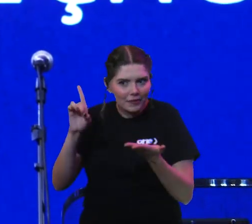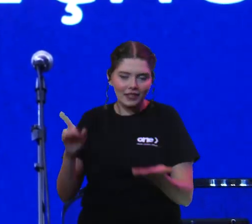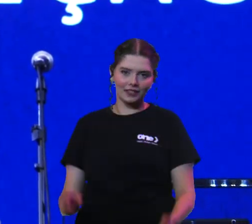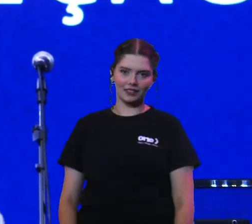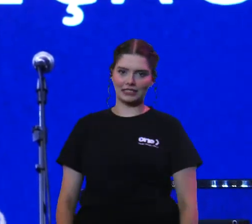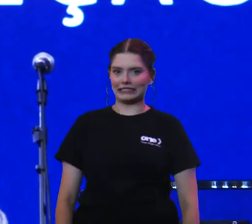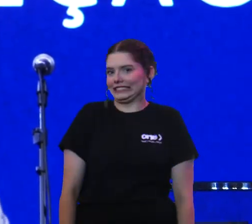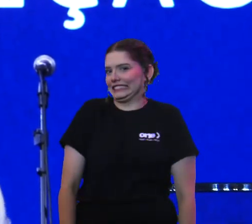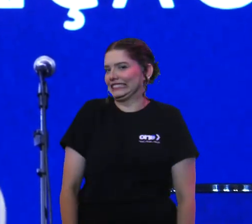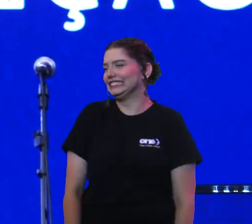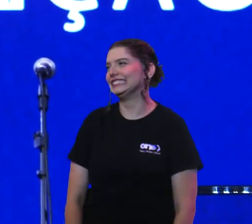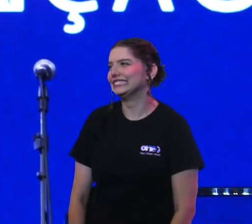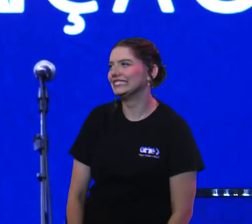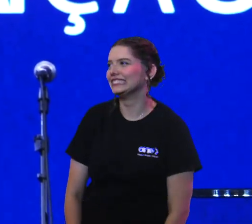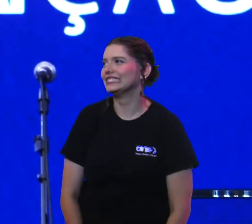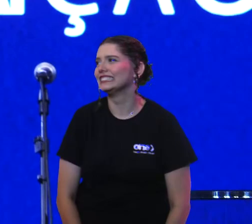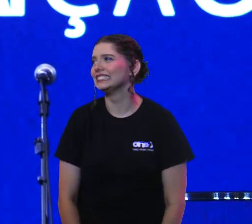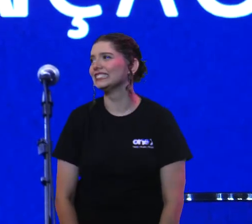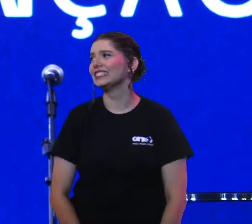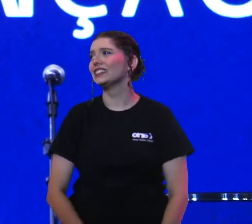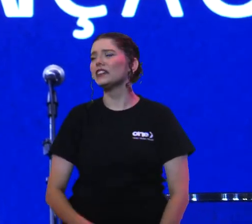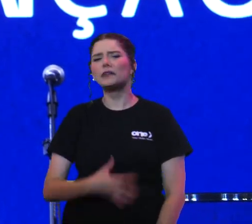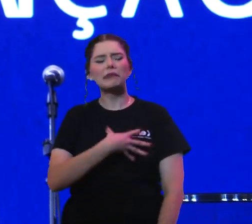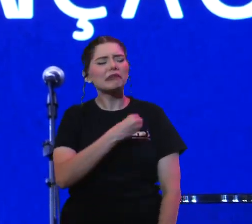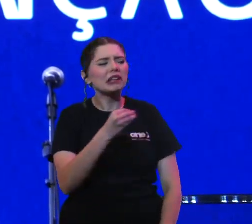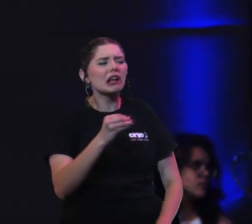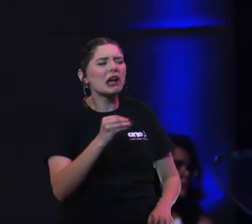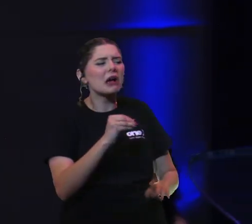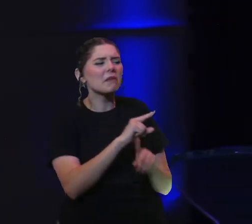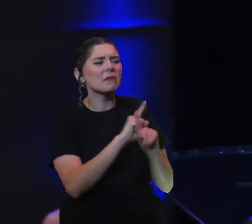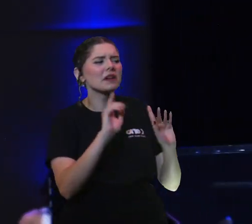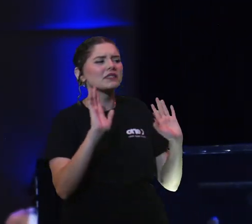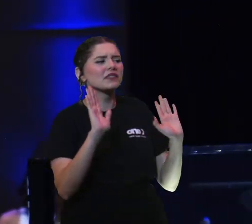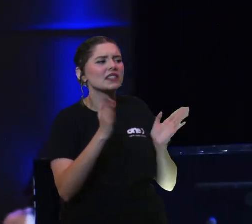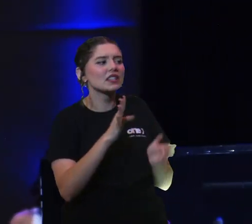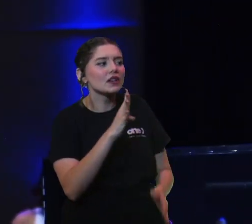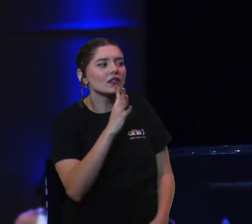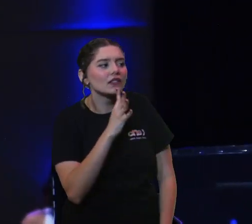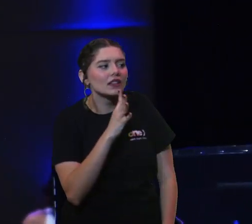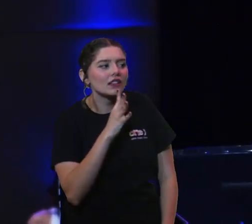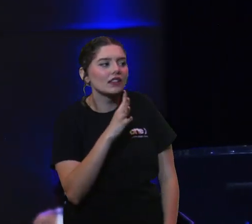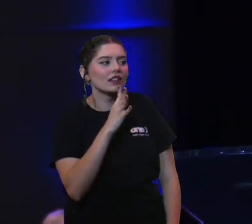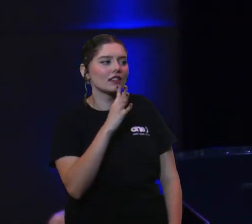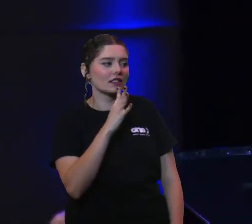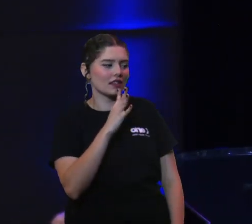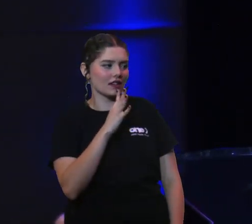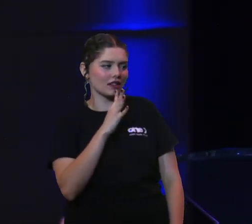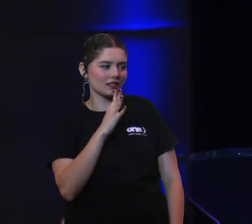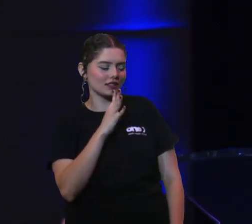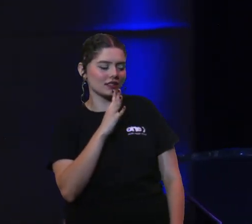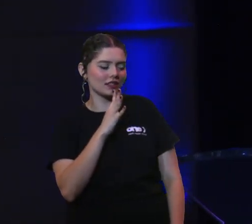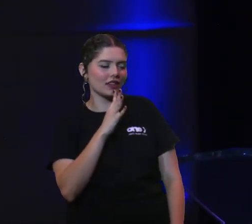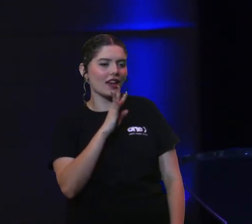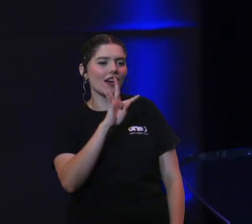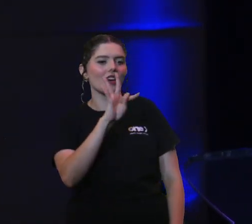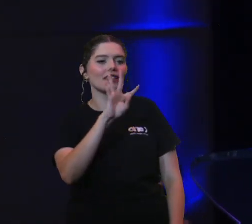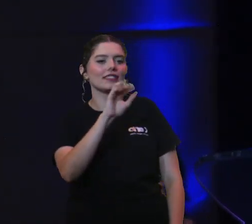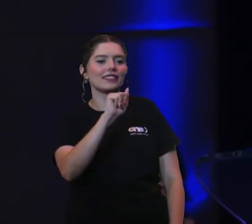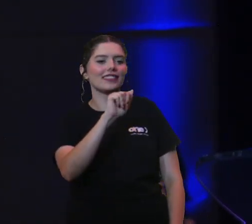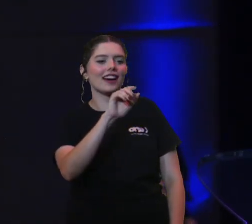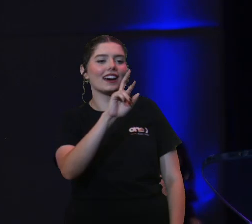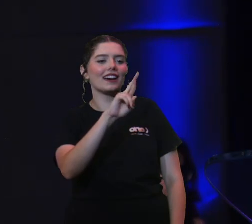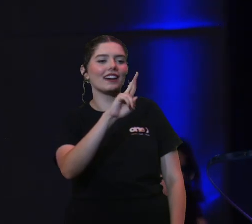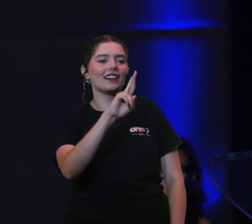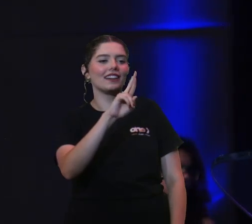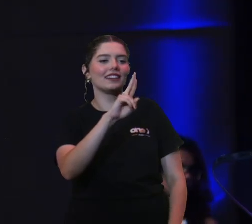Dramático, pai, né? Eu falei assim: filha, mas você já ouviu a história da tartaruga da Arca de Noé? Eu disse: não, papai, essa eu nunca ouvi. Então eu vou contar